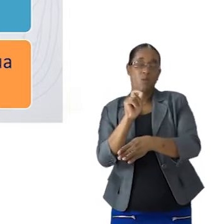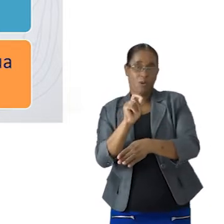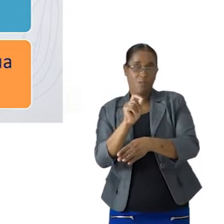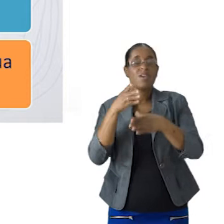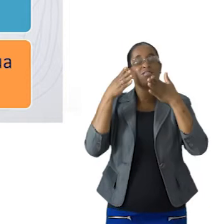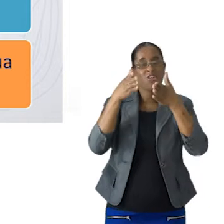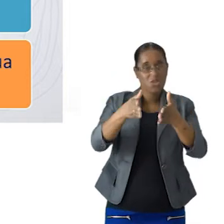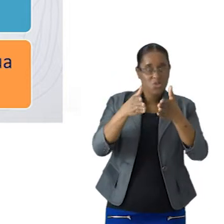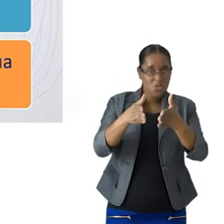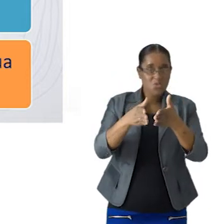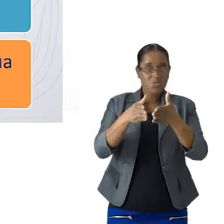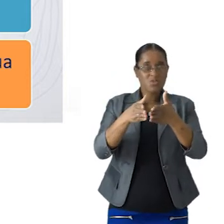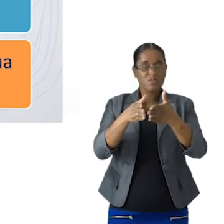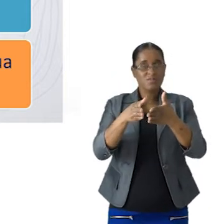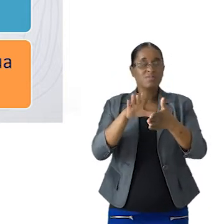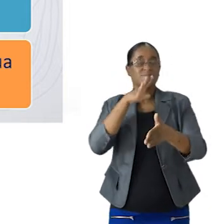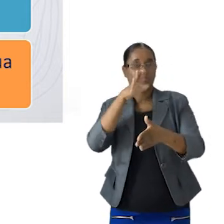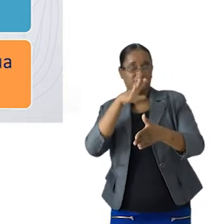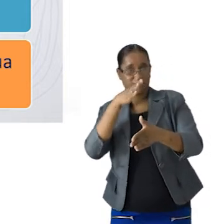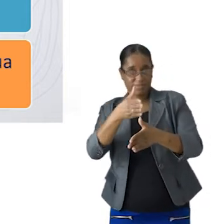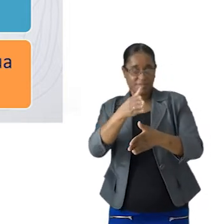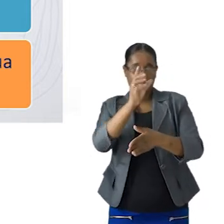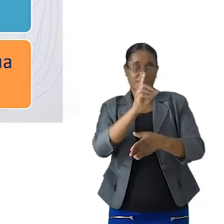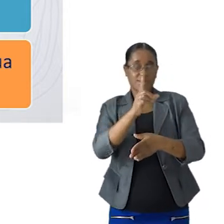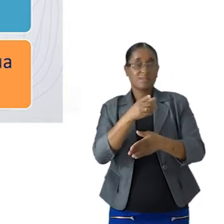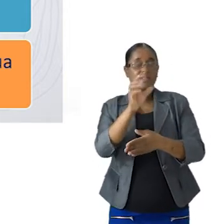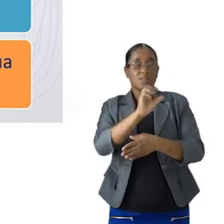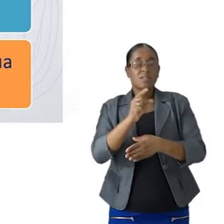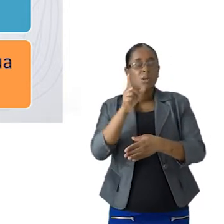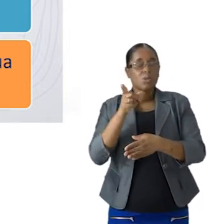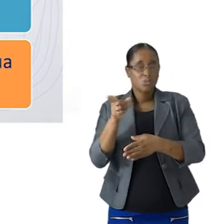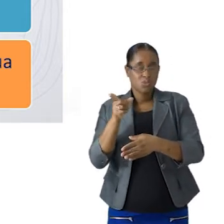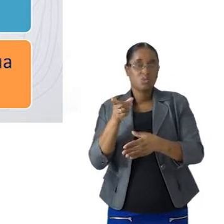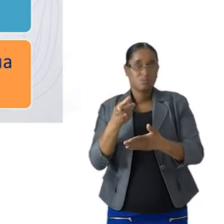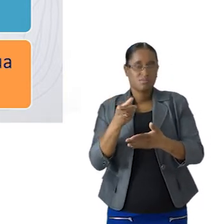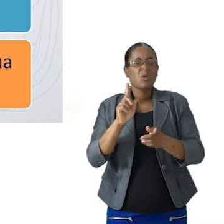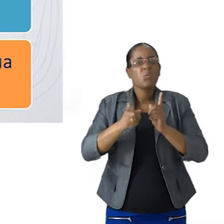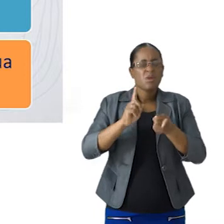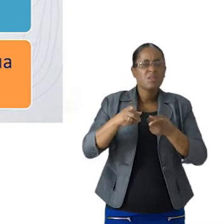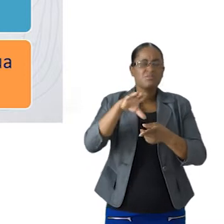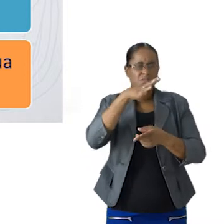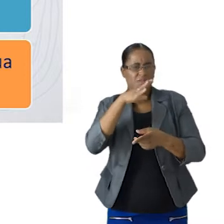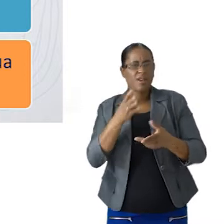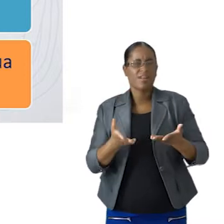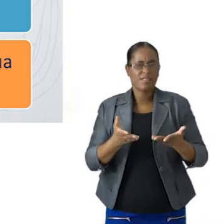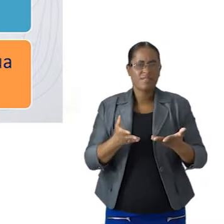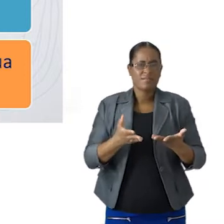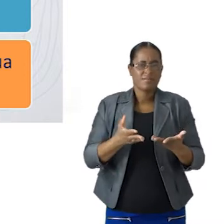ajudam a referenciá-los. Do que é que estamos a falar? Dos